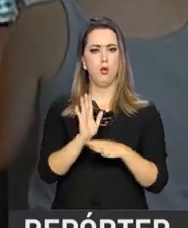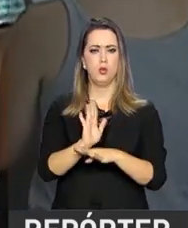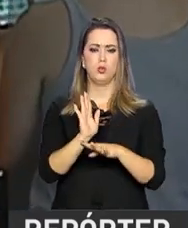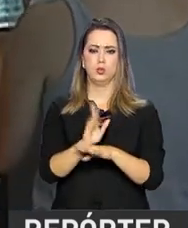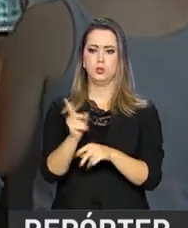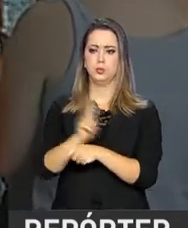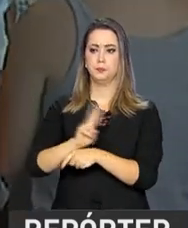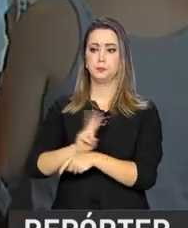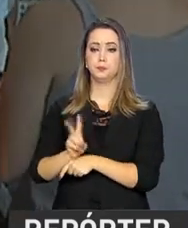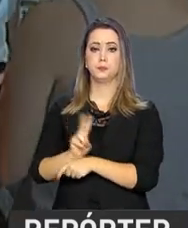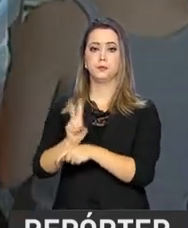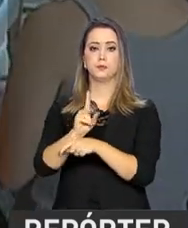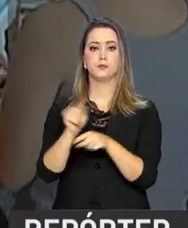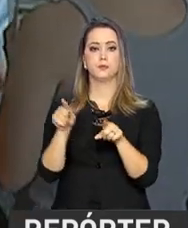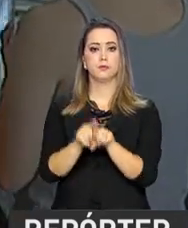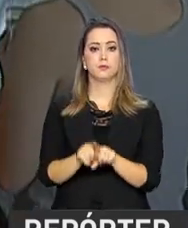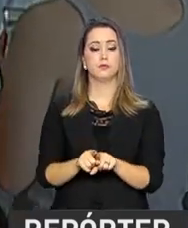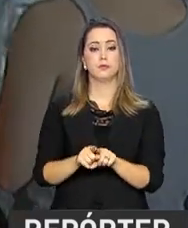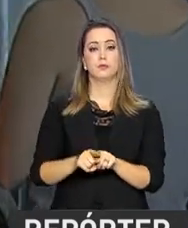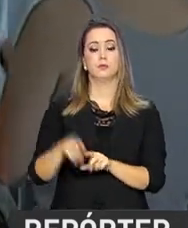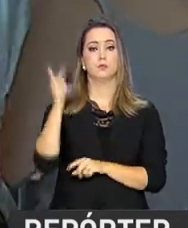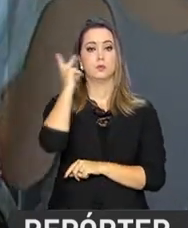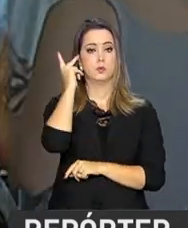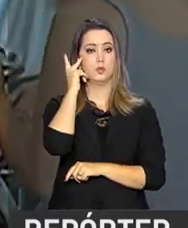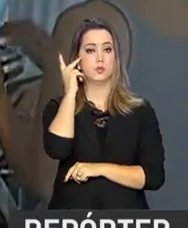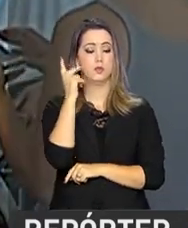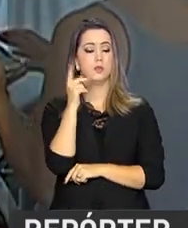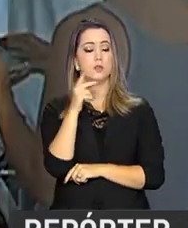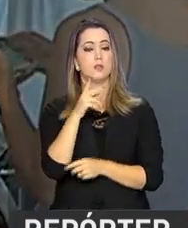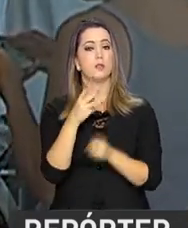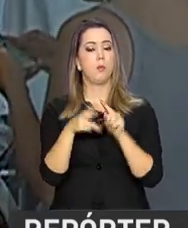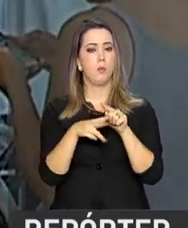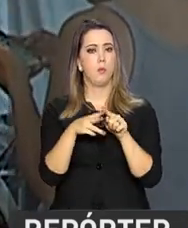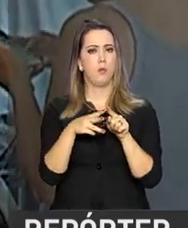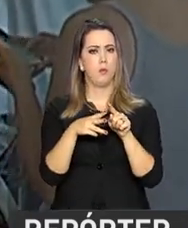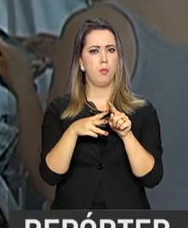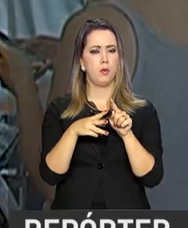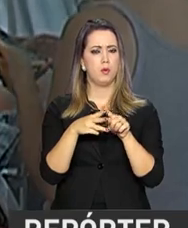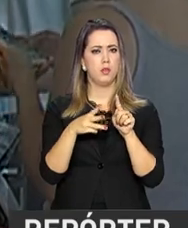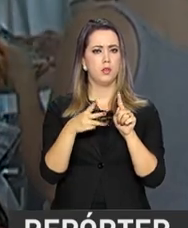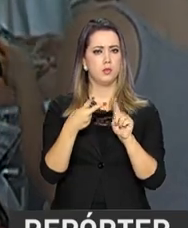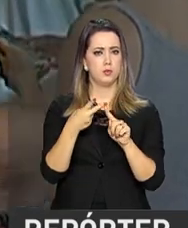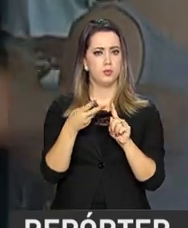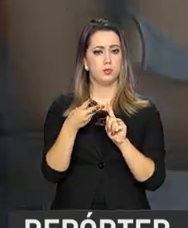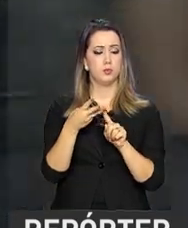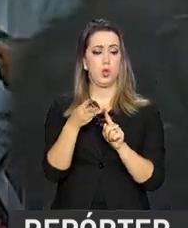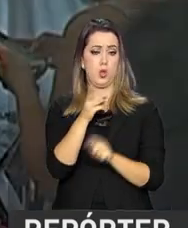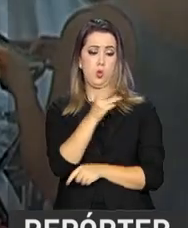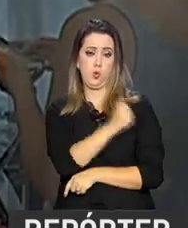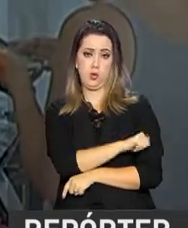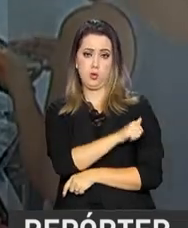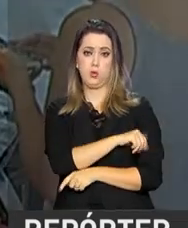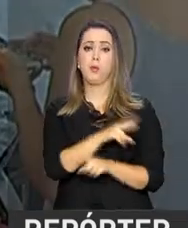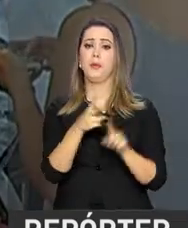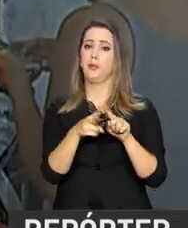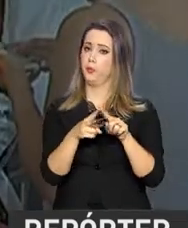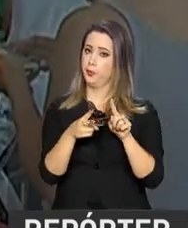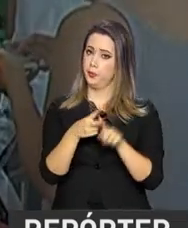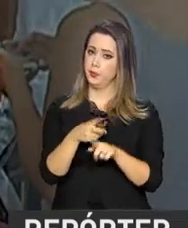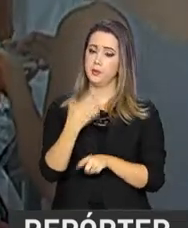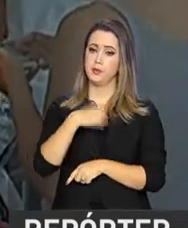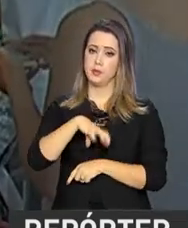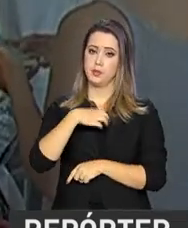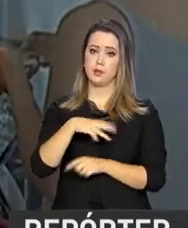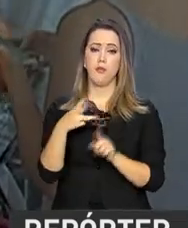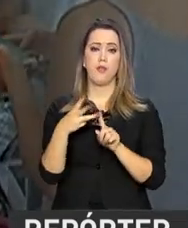reforço na fiscalização. Em São Paulo, Guarulhos e Congonhas. Do Rio de Janeiro, Santos Dumont e Galeão, além dos terminais de